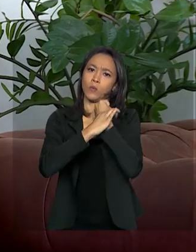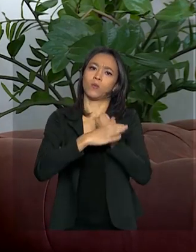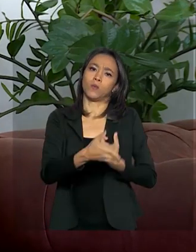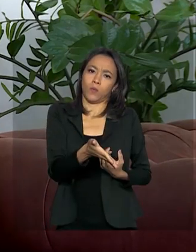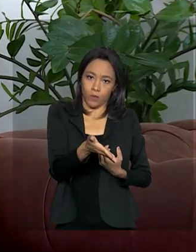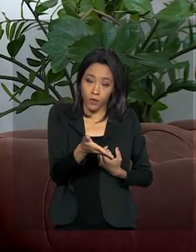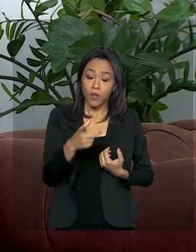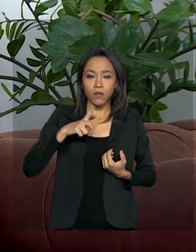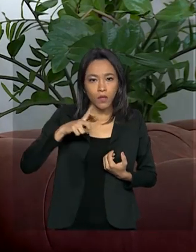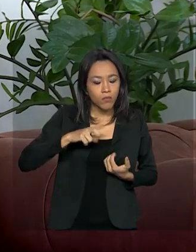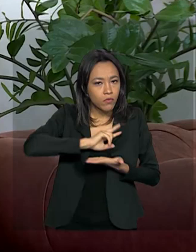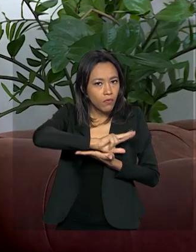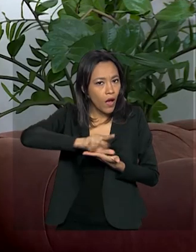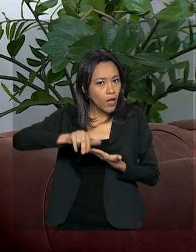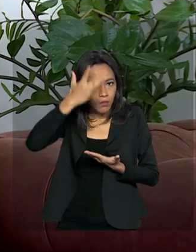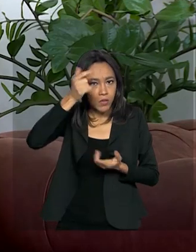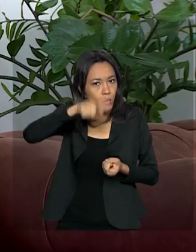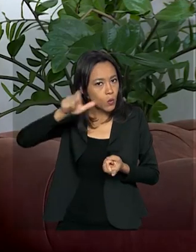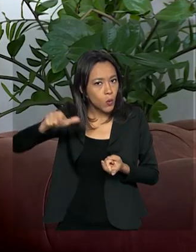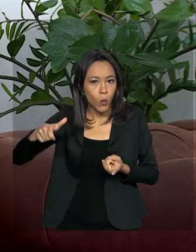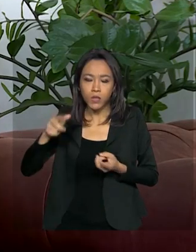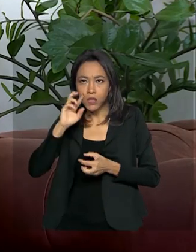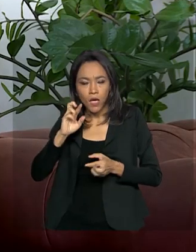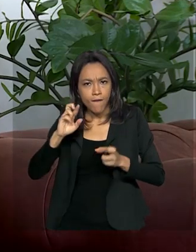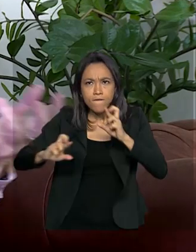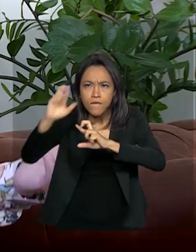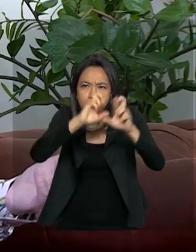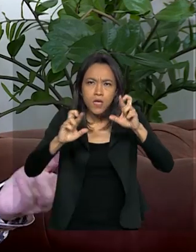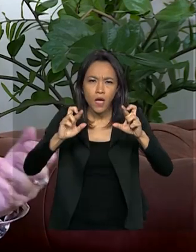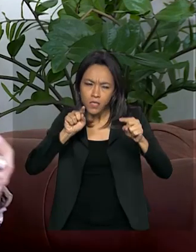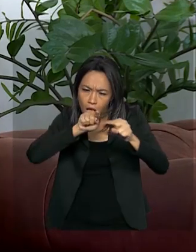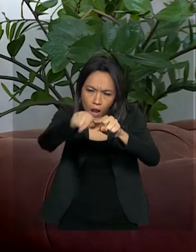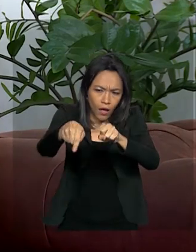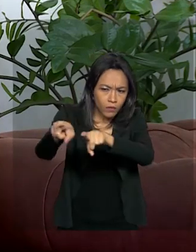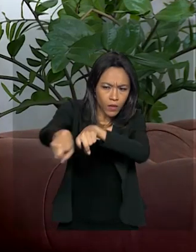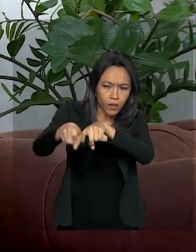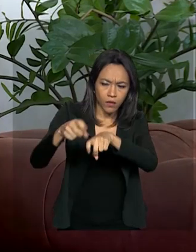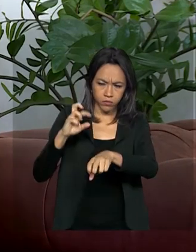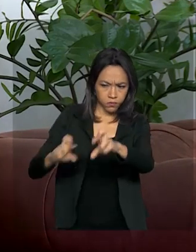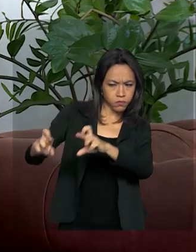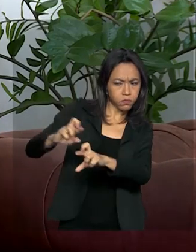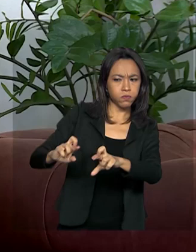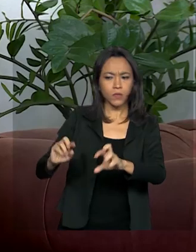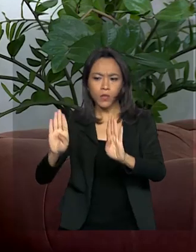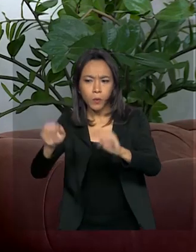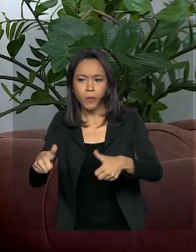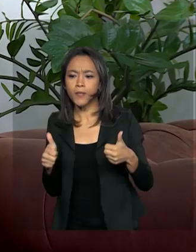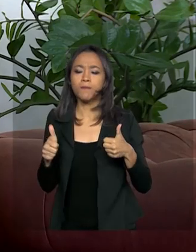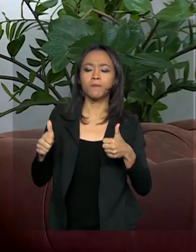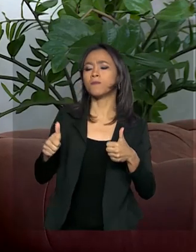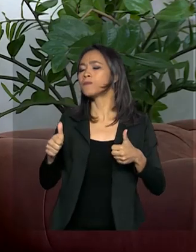nós temos aí muitos fiscais do ministério da agricultura na ponta do campo fazendo essa fiscalização